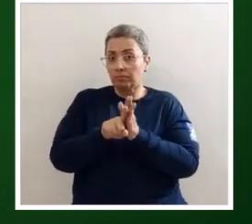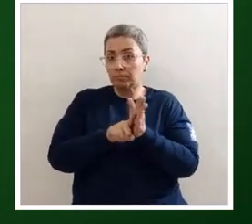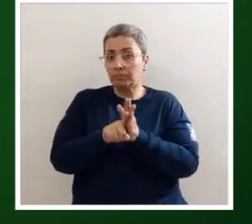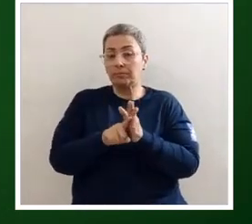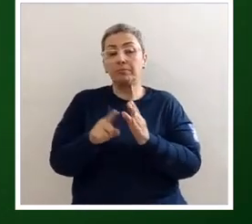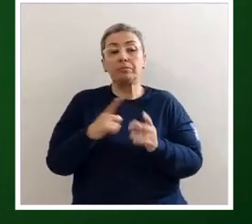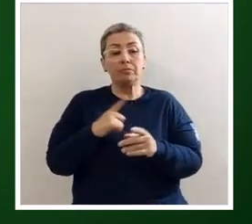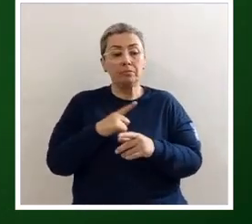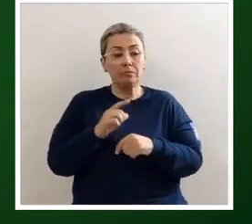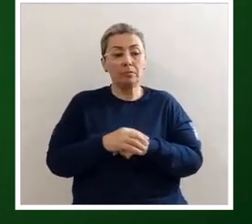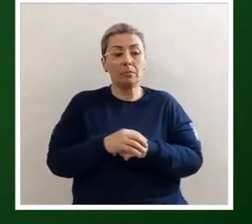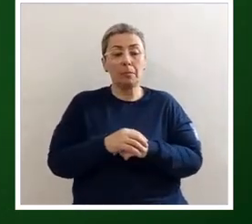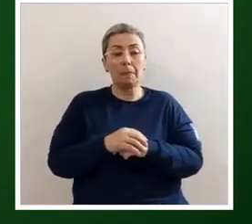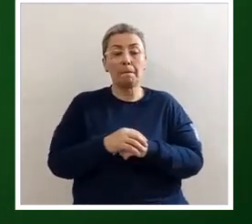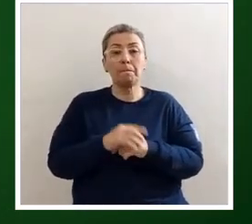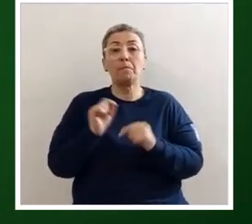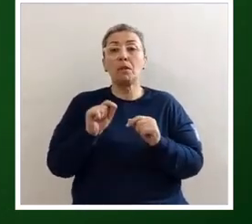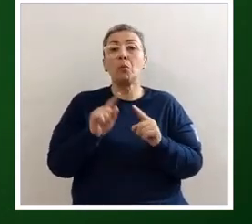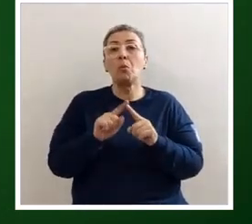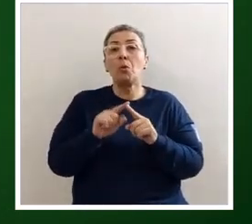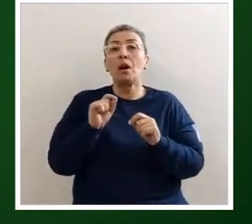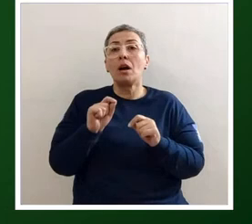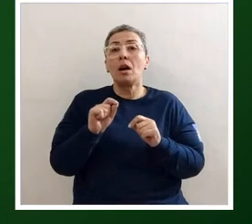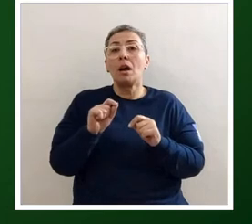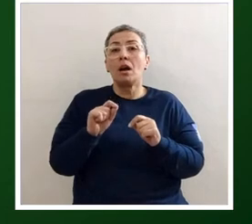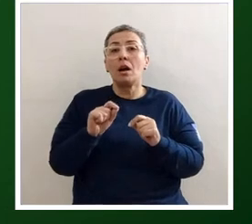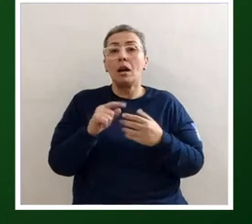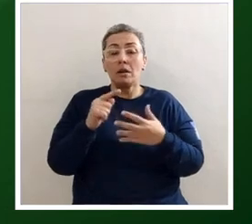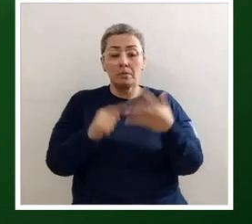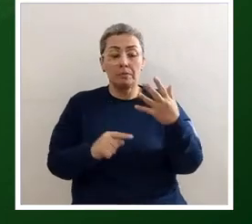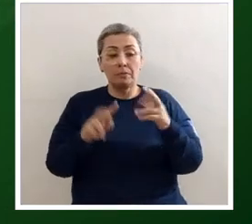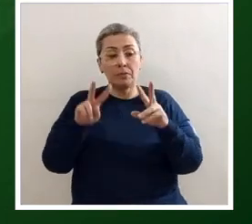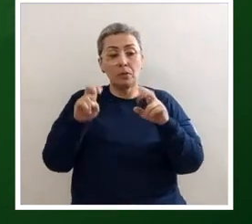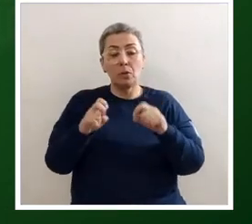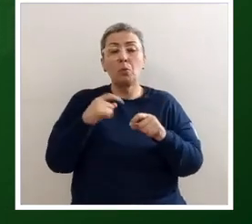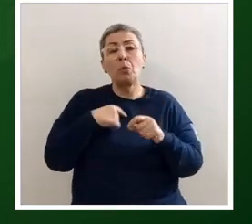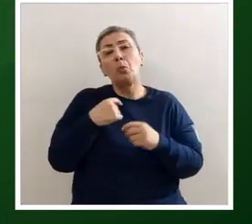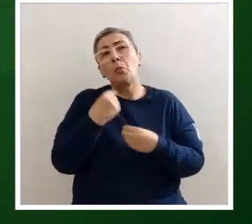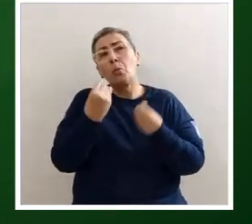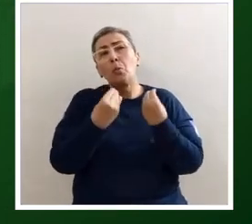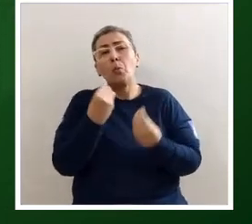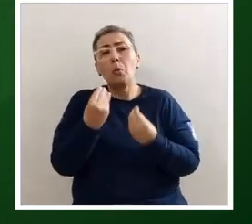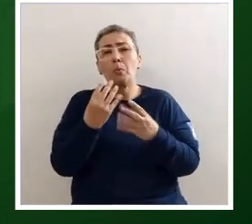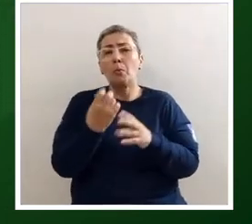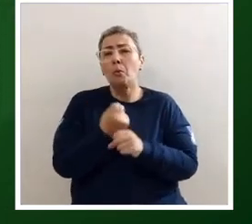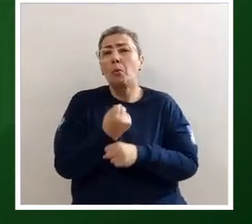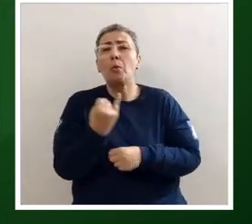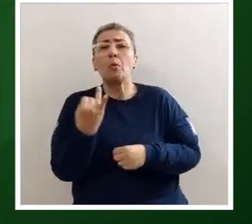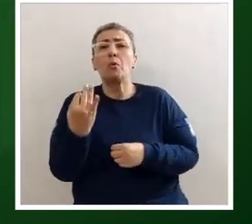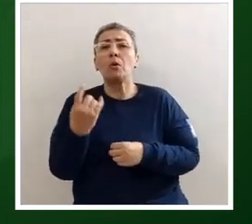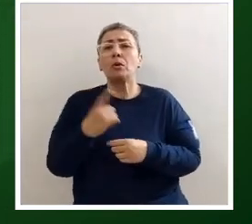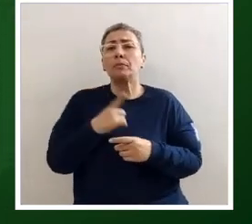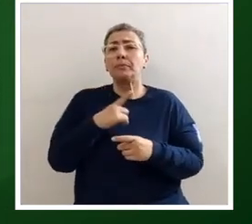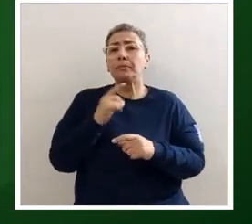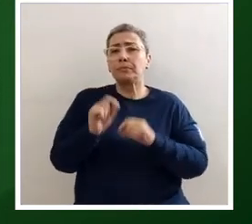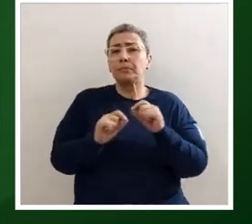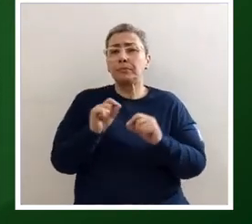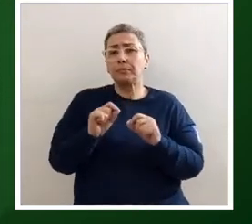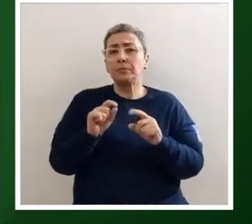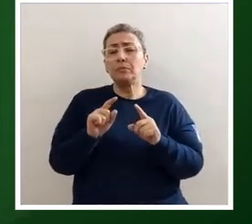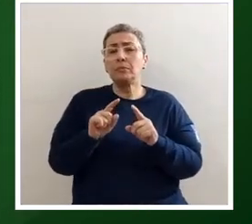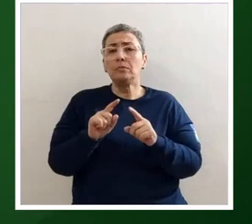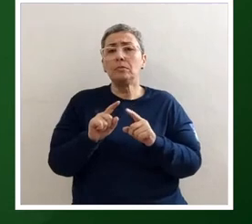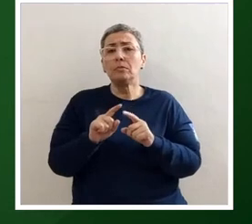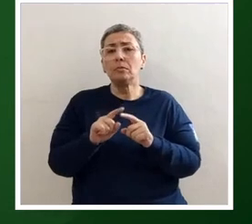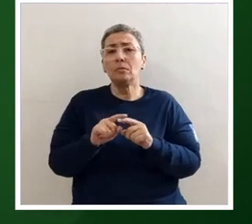fizemos foi em relação para a gente ter uma ideia de como nós estamos com